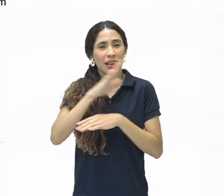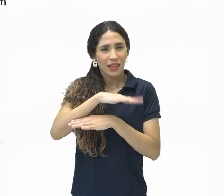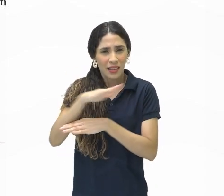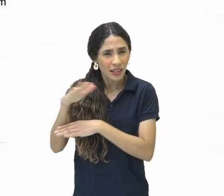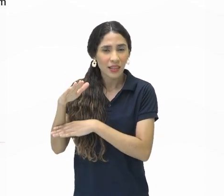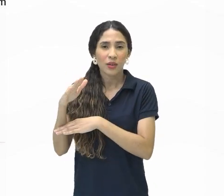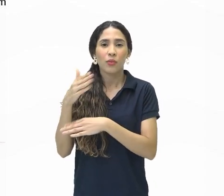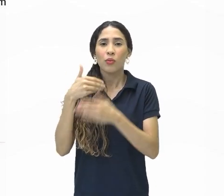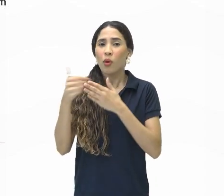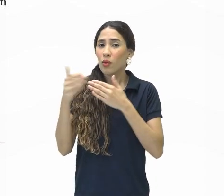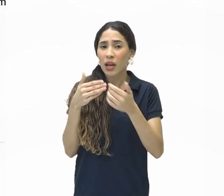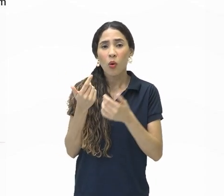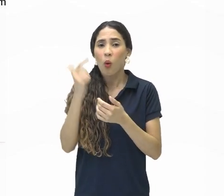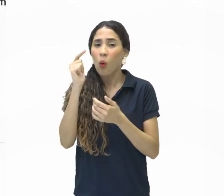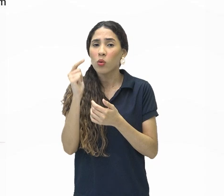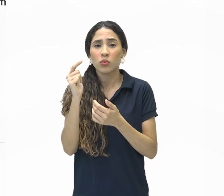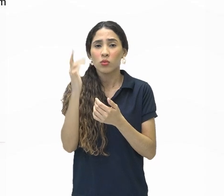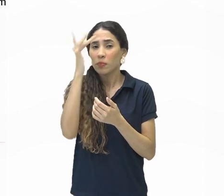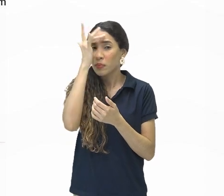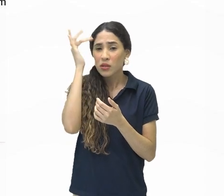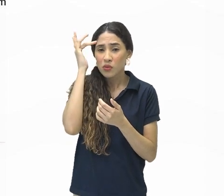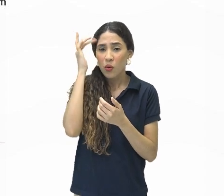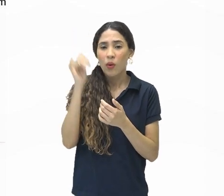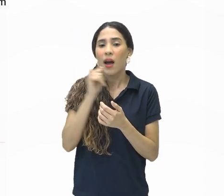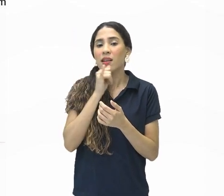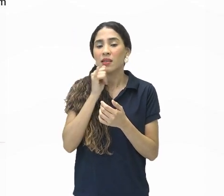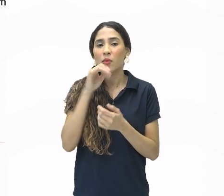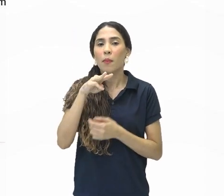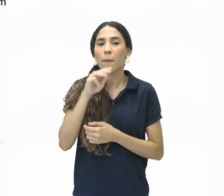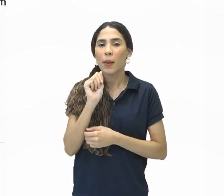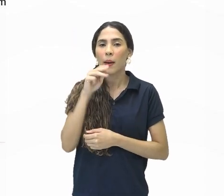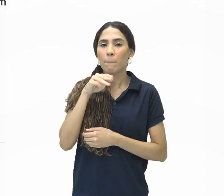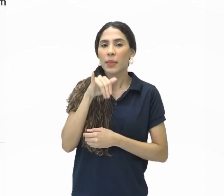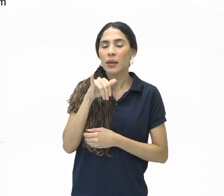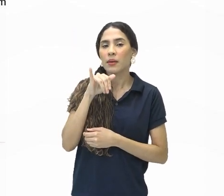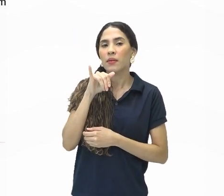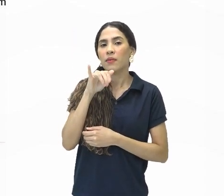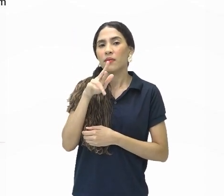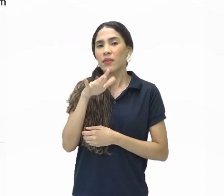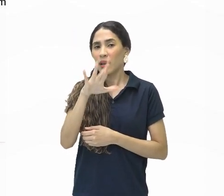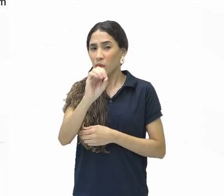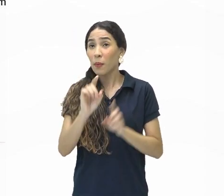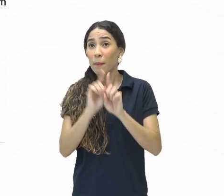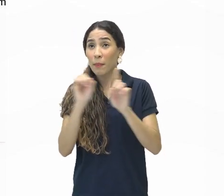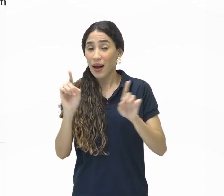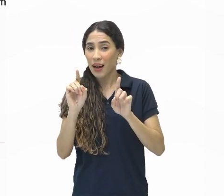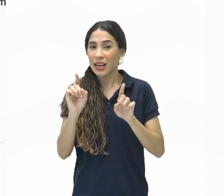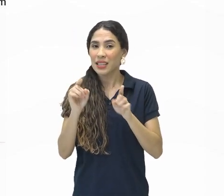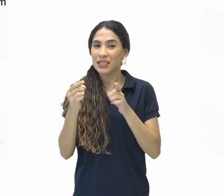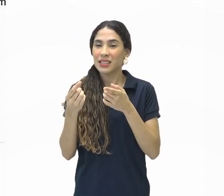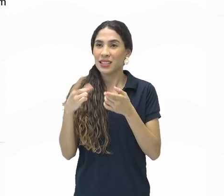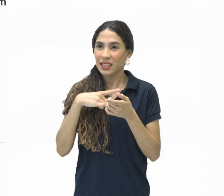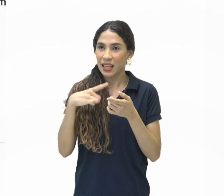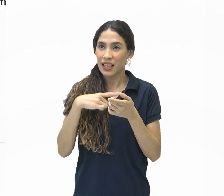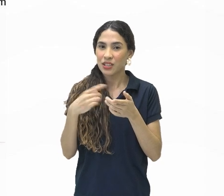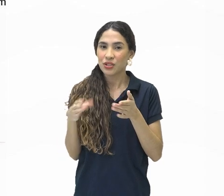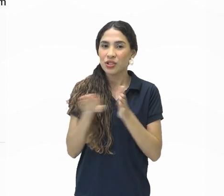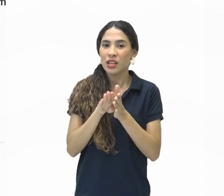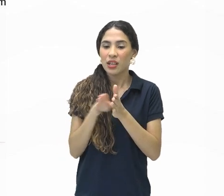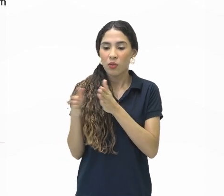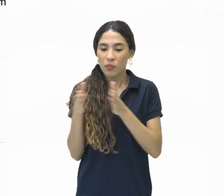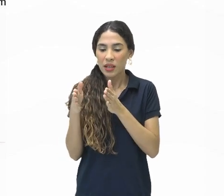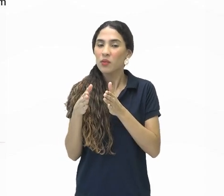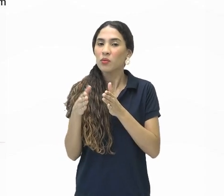qualquer outro mamífero, né? Vamos pegar aqui essa categoria. Só que chega um momento que ele supera essa determinação